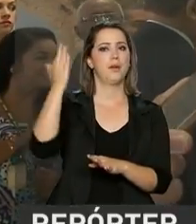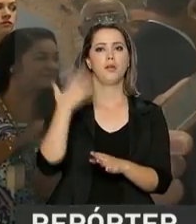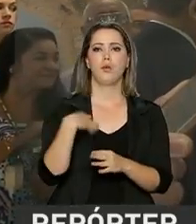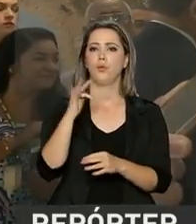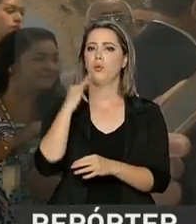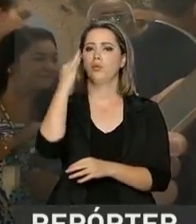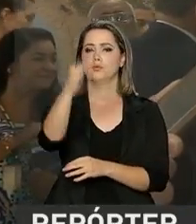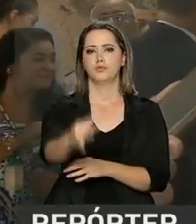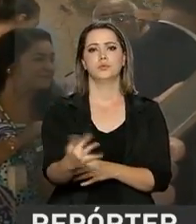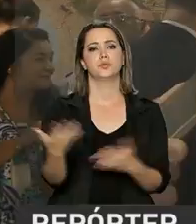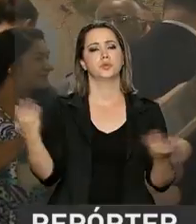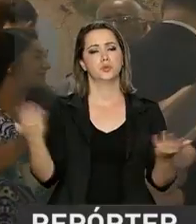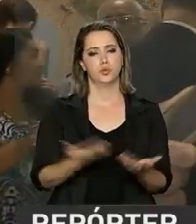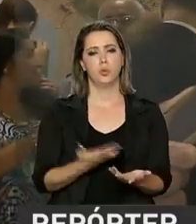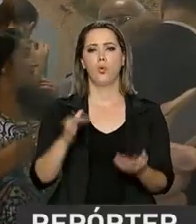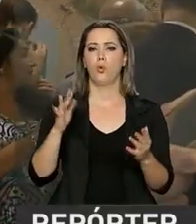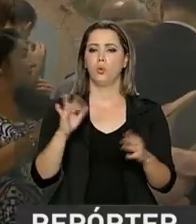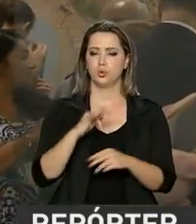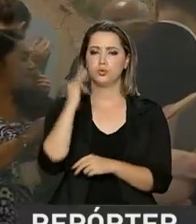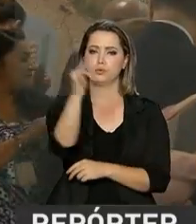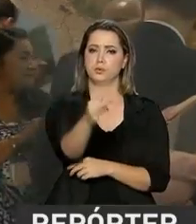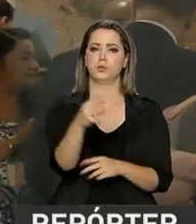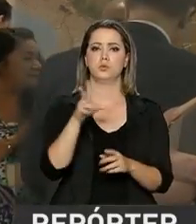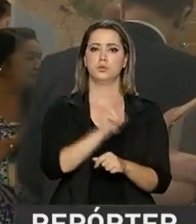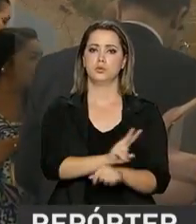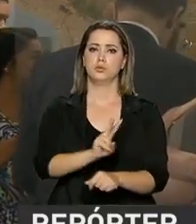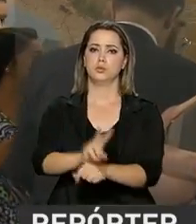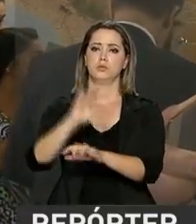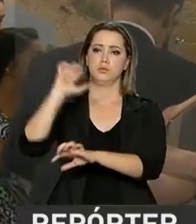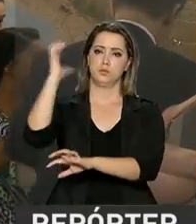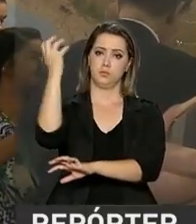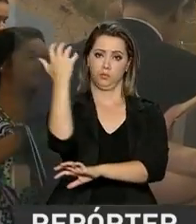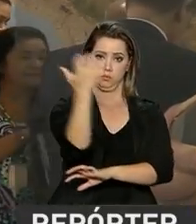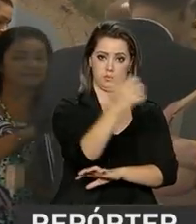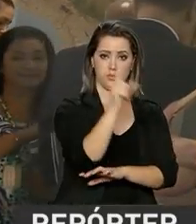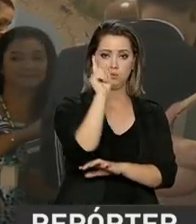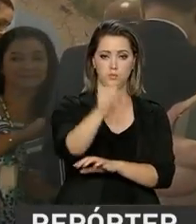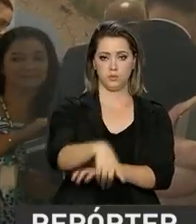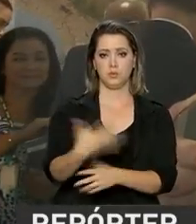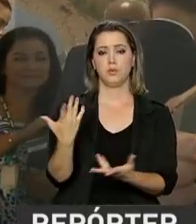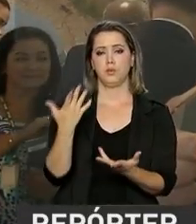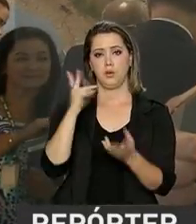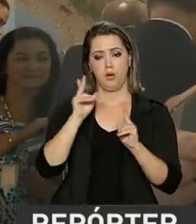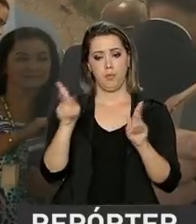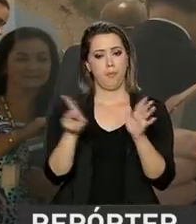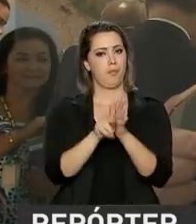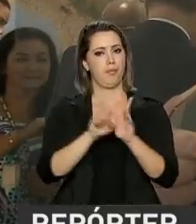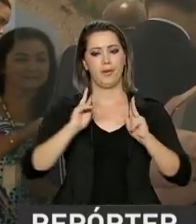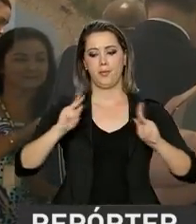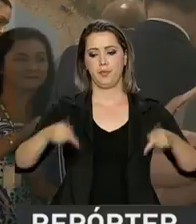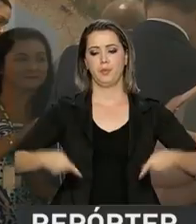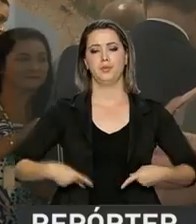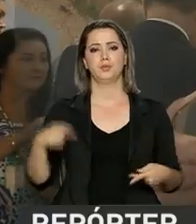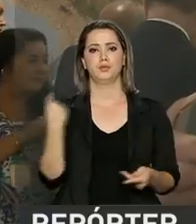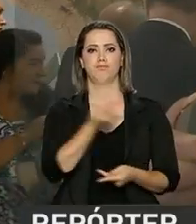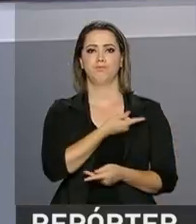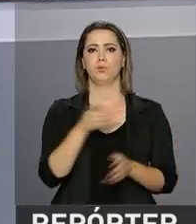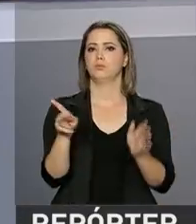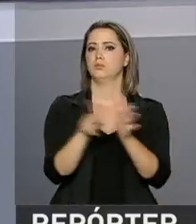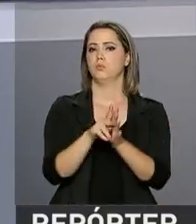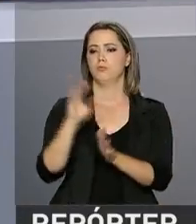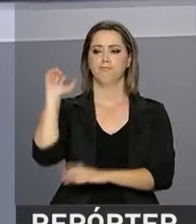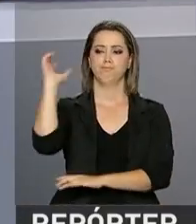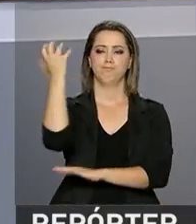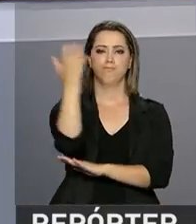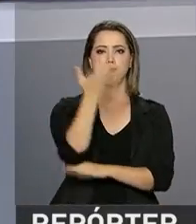futuras gerações e com as presentes também do que defender o meio ambiente que em última instância defender a espécie humana nós fazemos parte da natureza nós somos